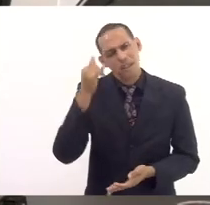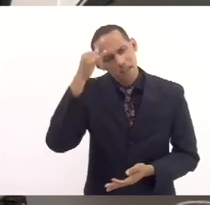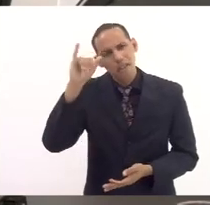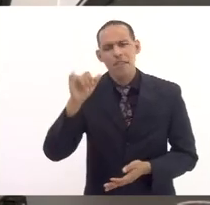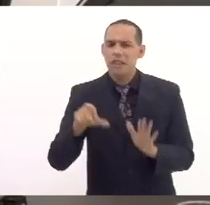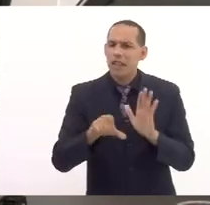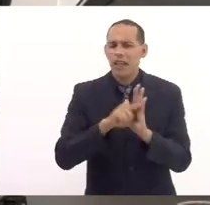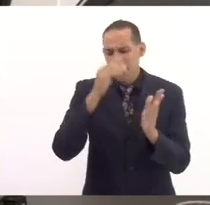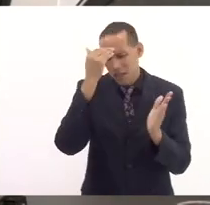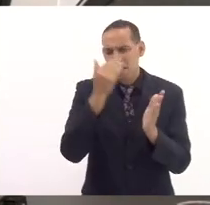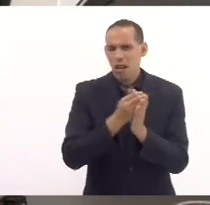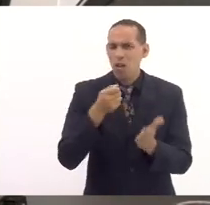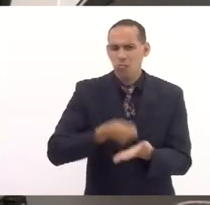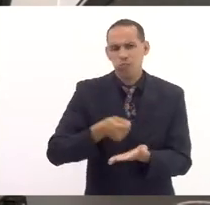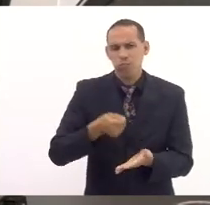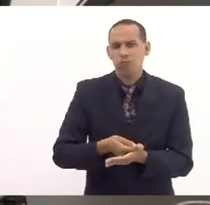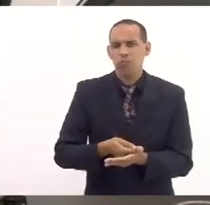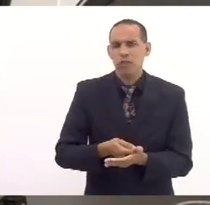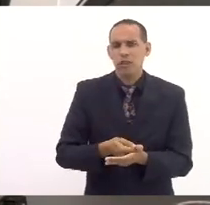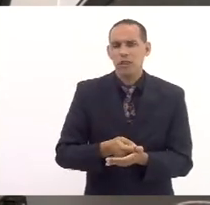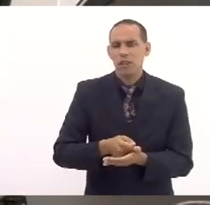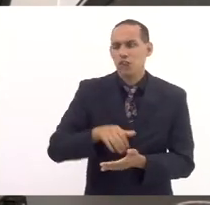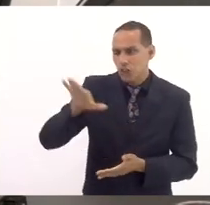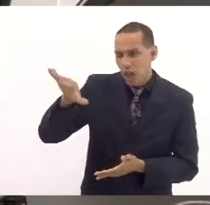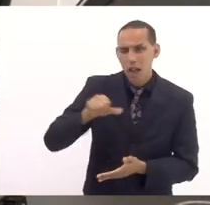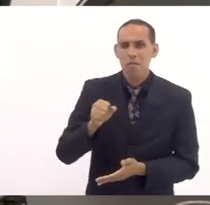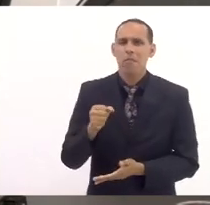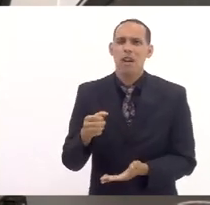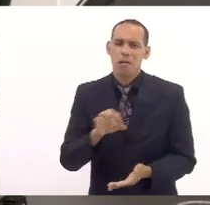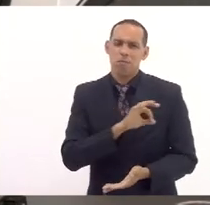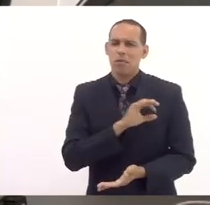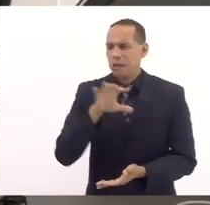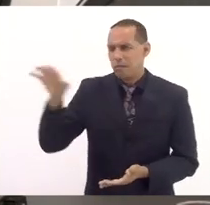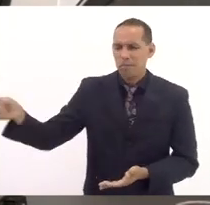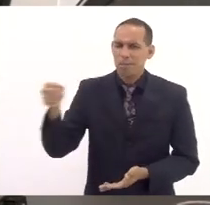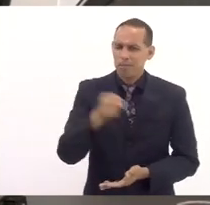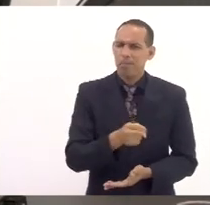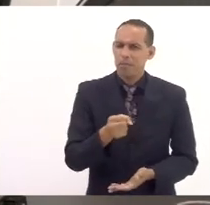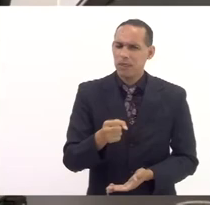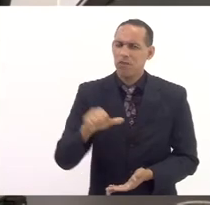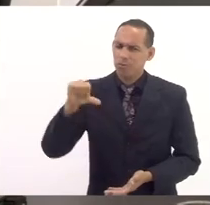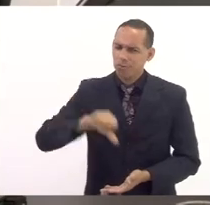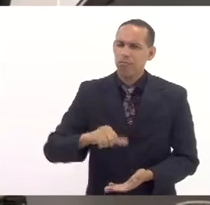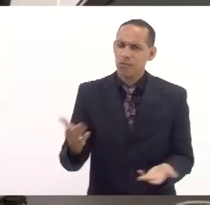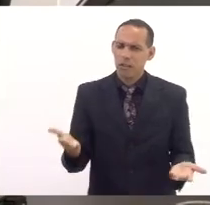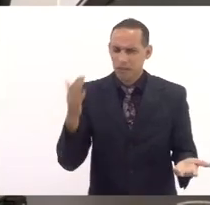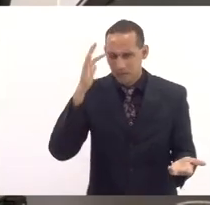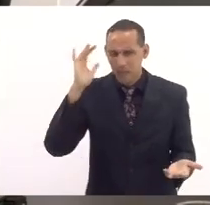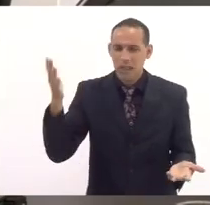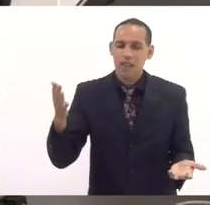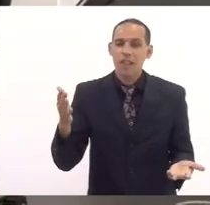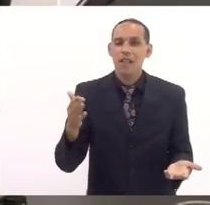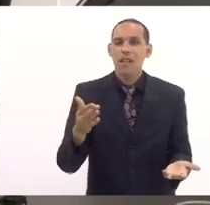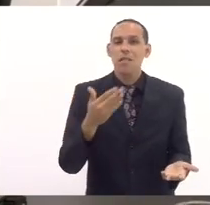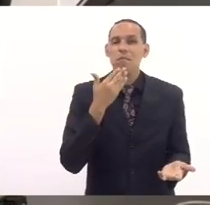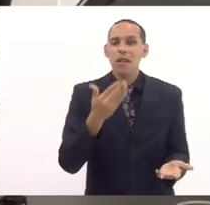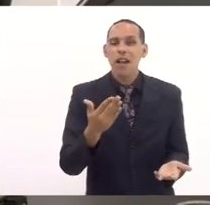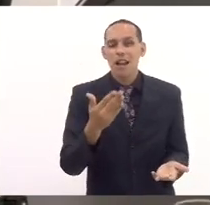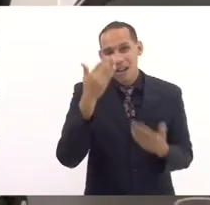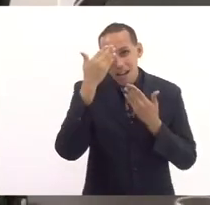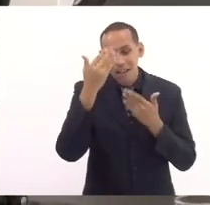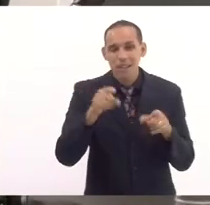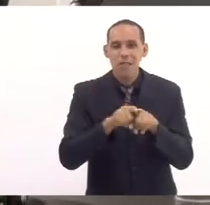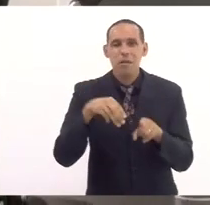legislação, uma legislação dura, de convocar e ter que mandar, pensou? Fica muito ruim. E pedir agradecer ao Murilo,